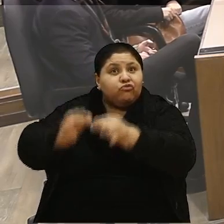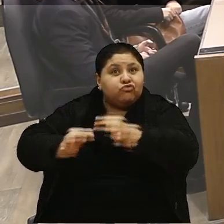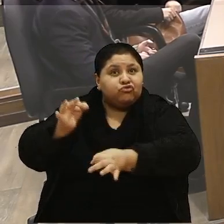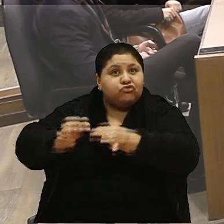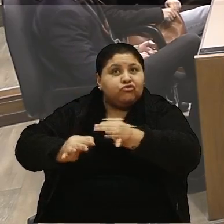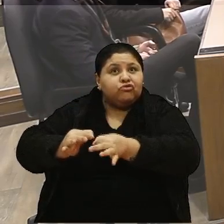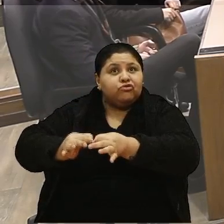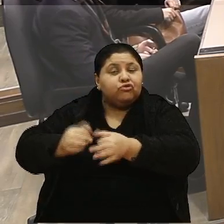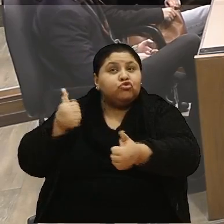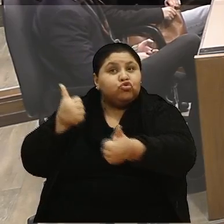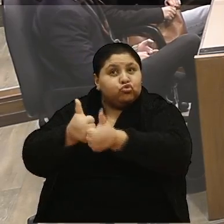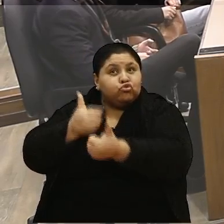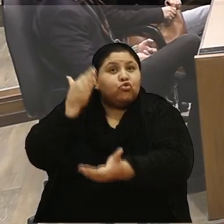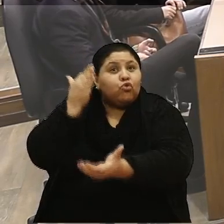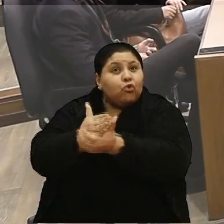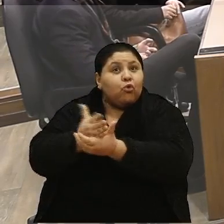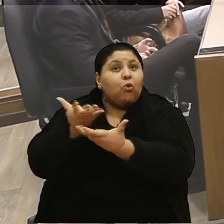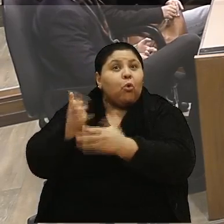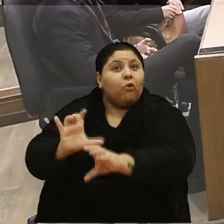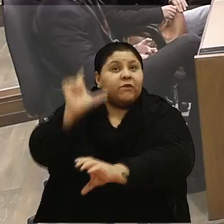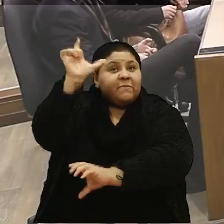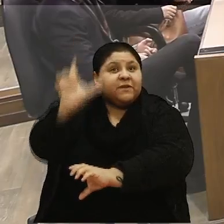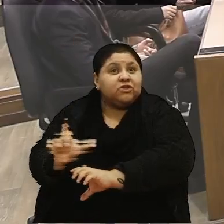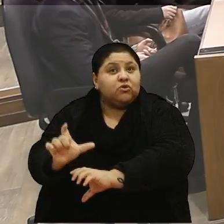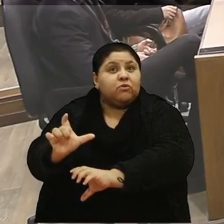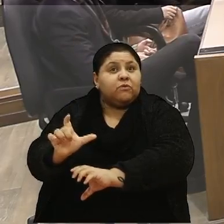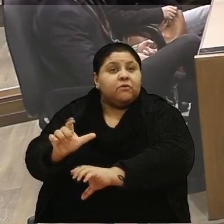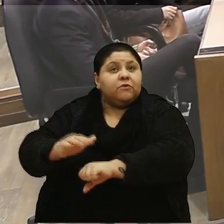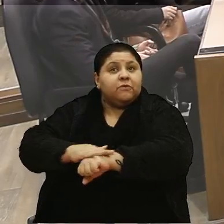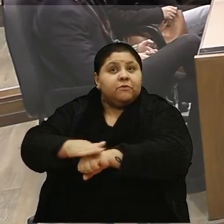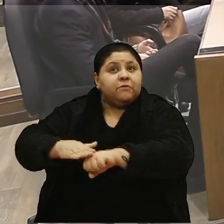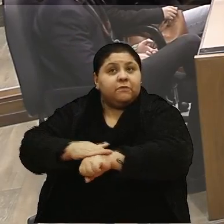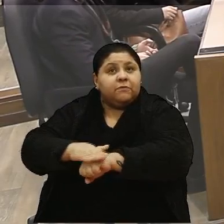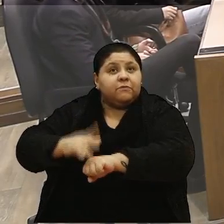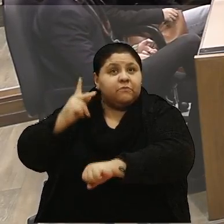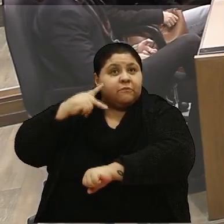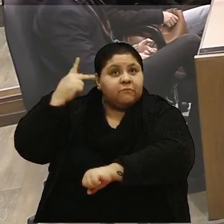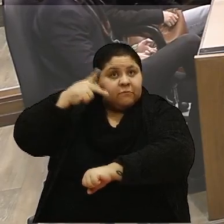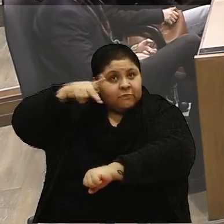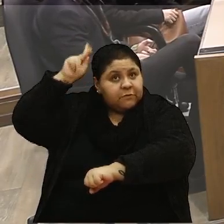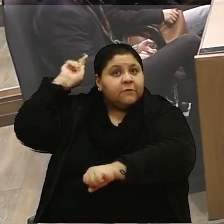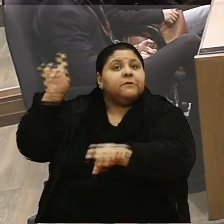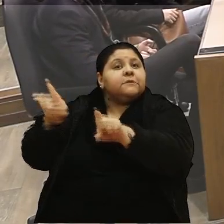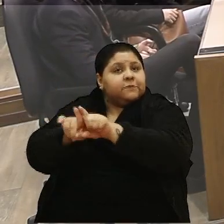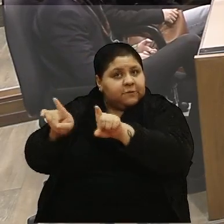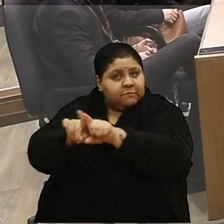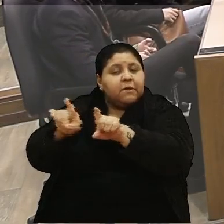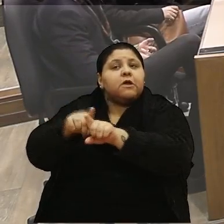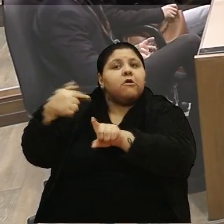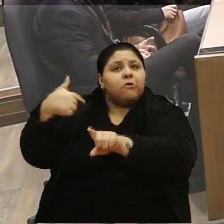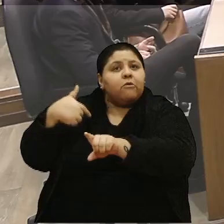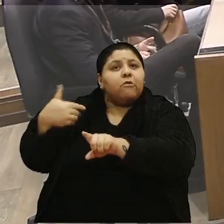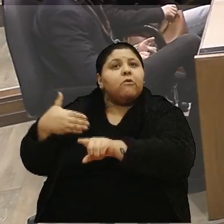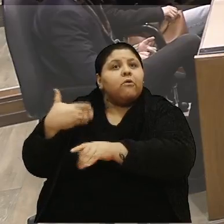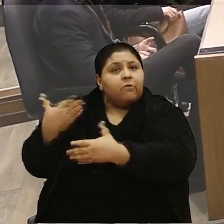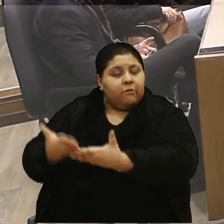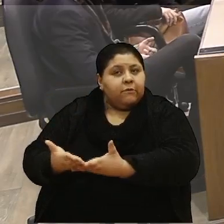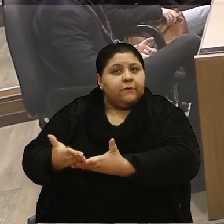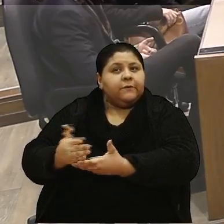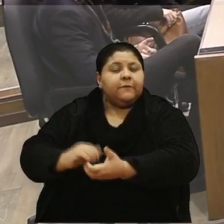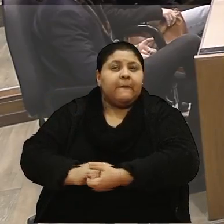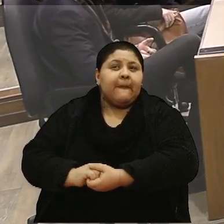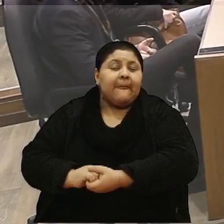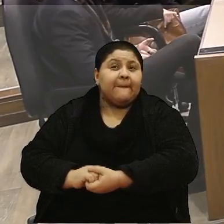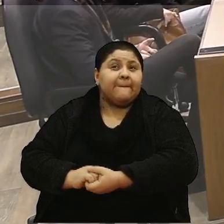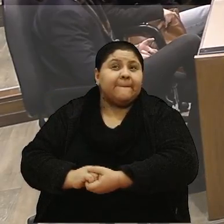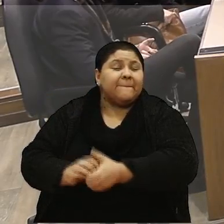entrarei junto com ela contra quem está defendendo o racismo. O vereador Iago também vai entrar junto? O vereador Fantinel também junto? Então, por gentileza, ela diga quem foi.